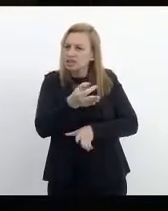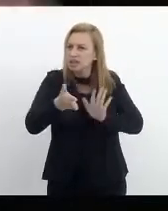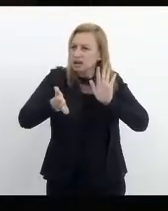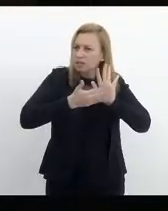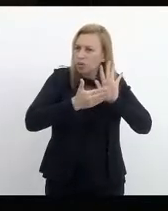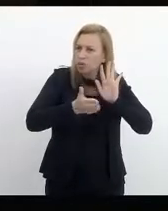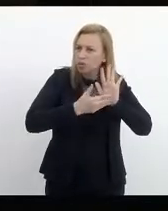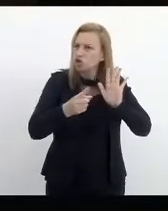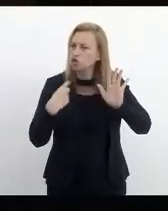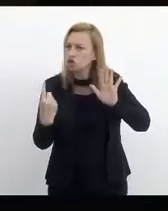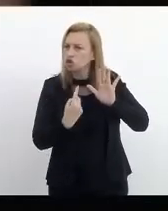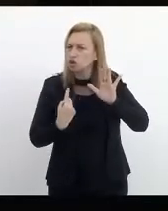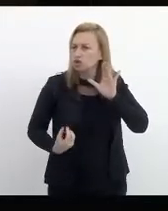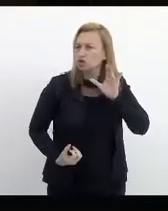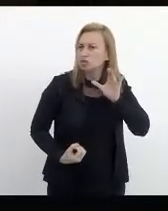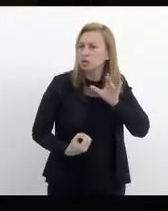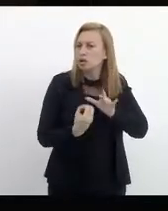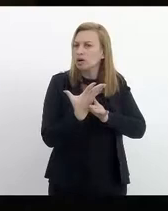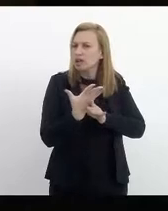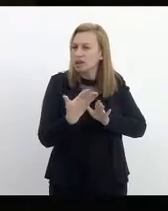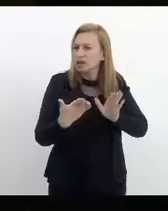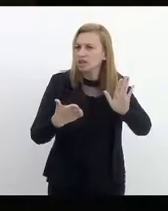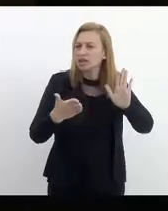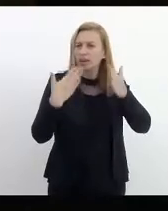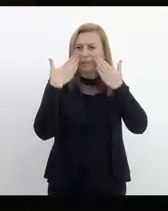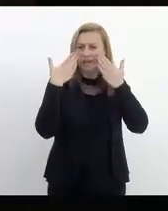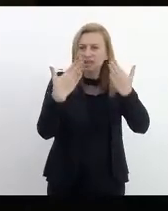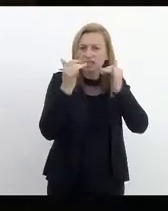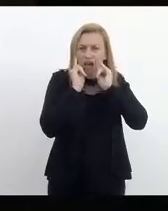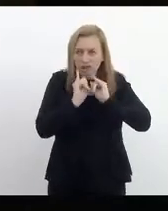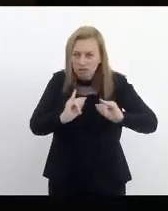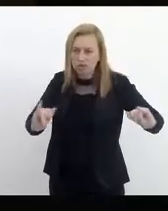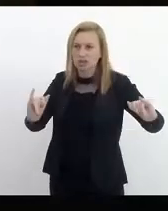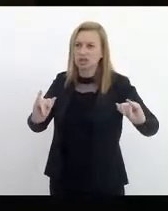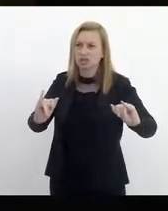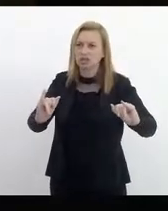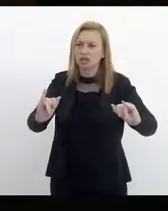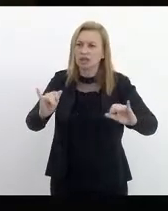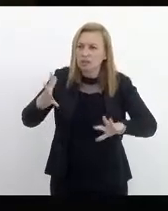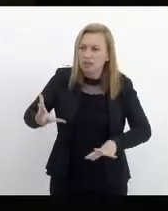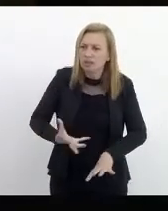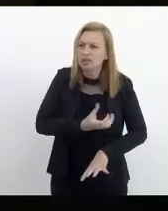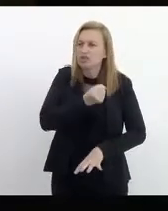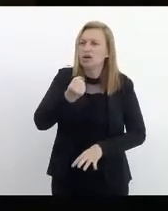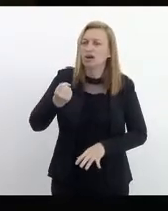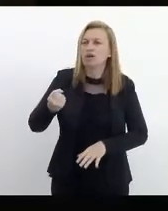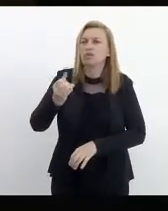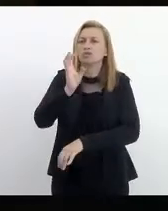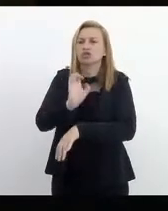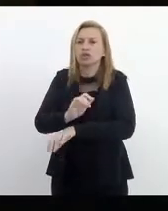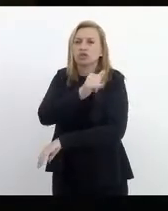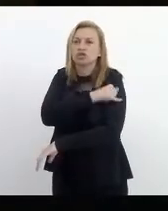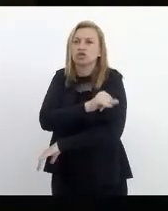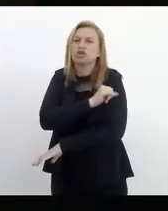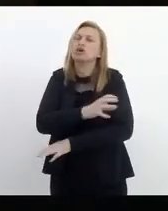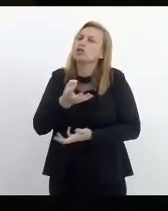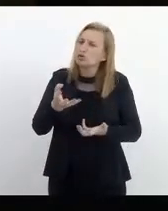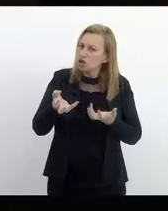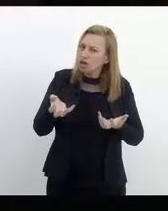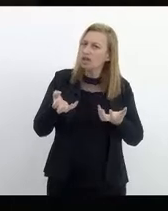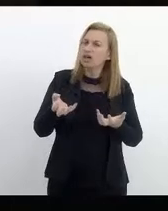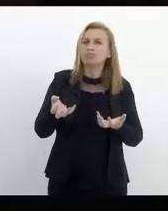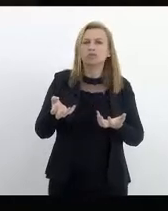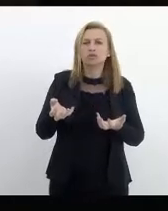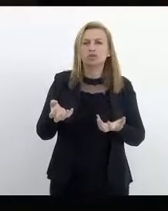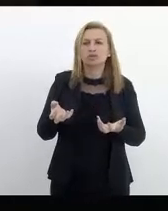propostas que estão sendo apresentadas e anunciadas para salvar o estado do Rio de Janeiro é isso que nós